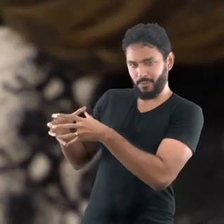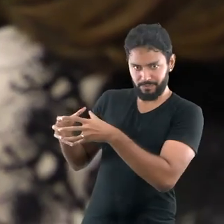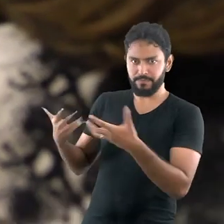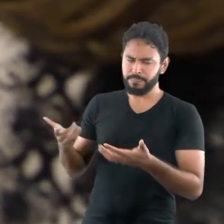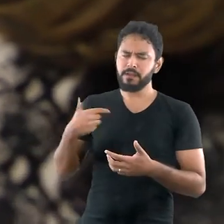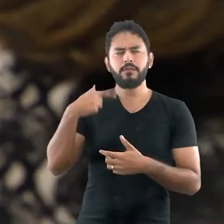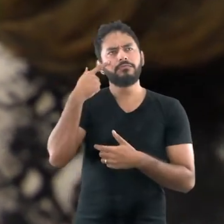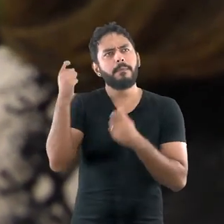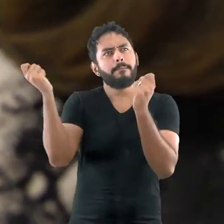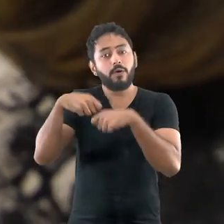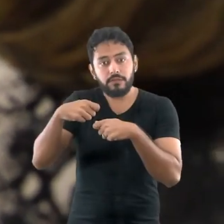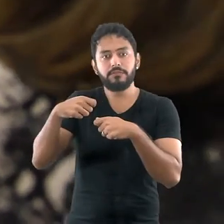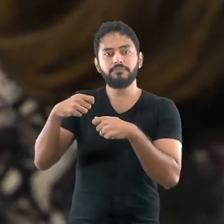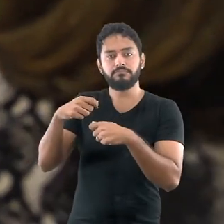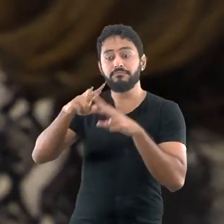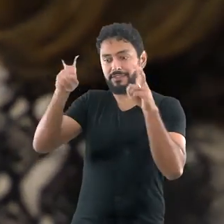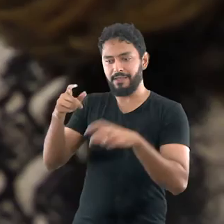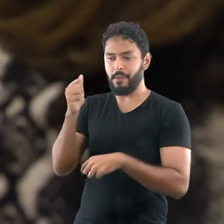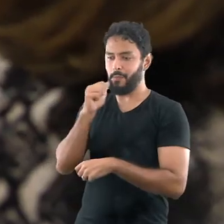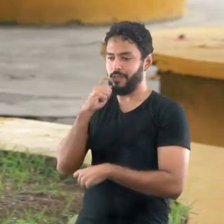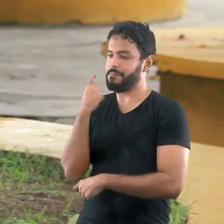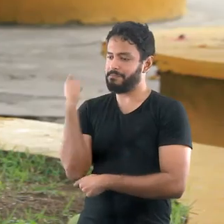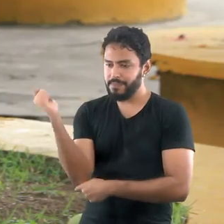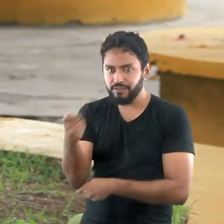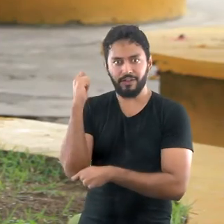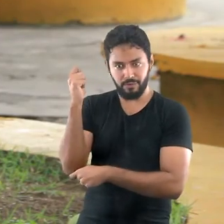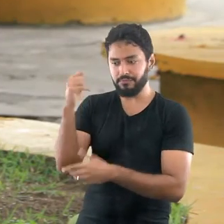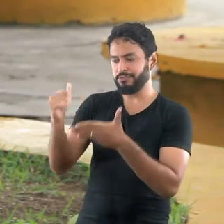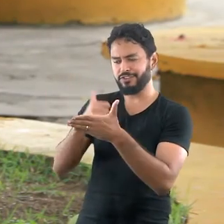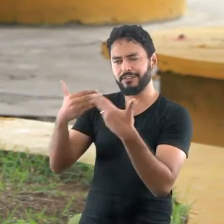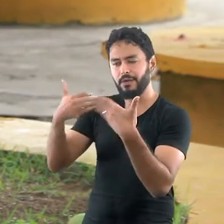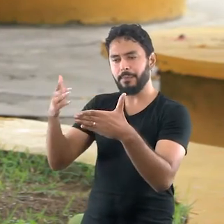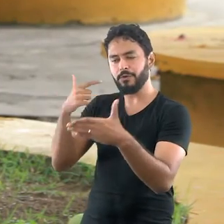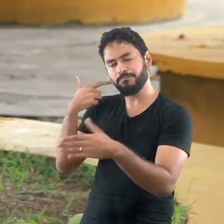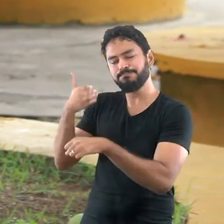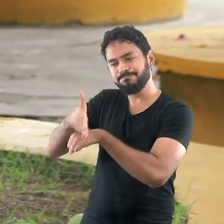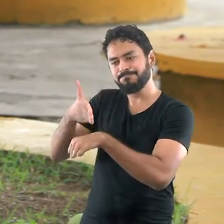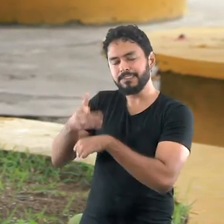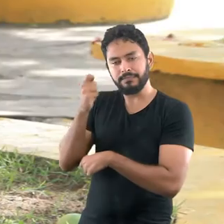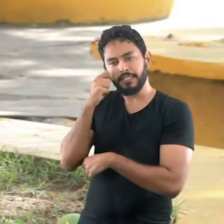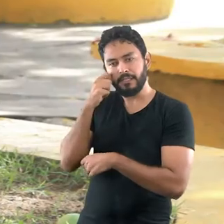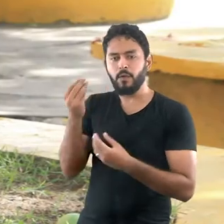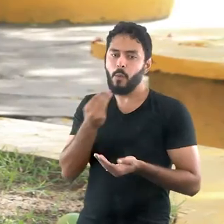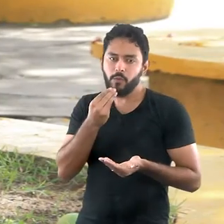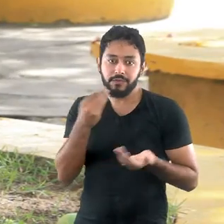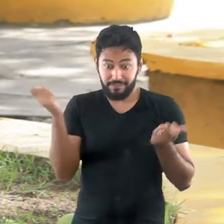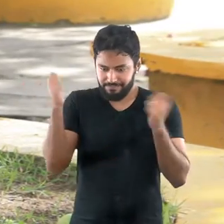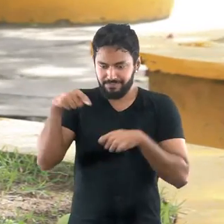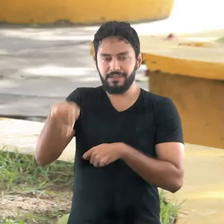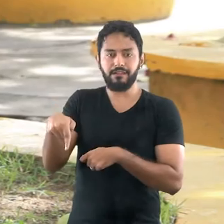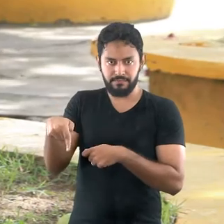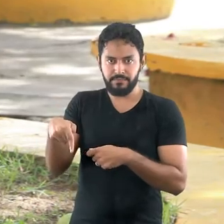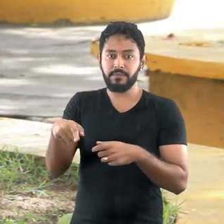mulheres pescadoras, já que as inscrições estavam abertas e eu achei uma oportunidade bastante rica em participar. O tema da minha